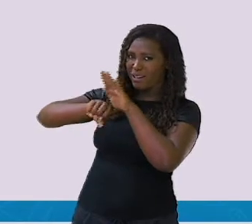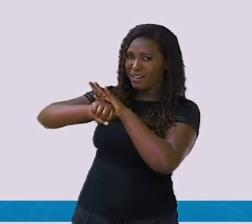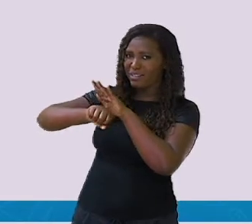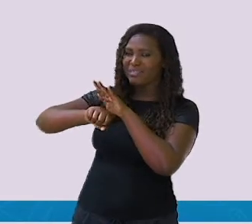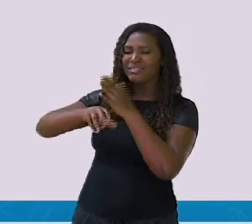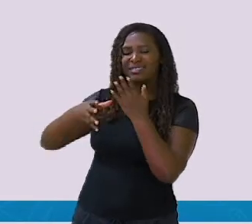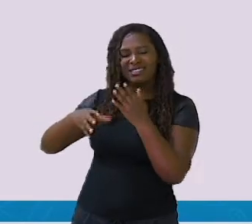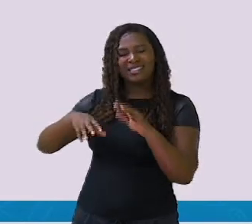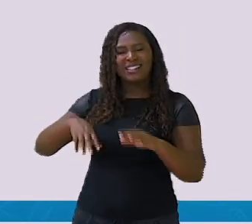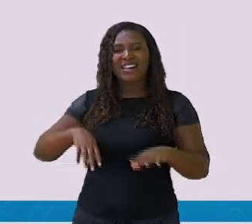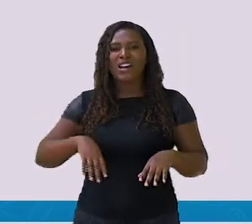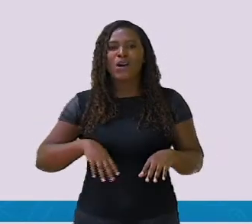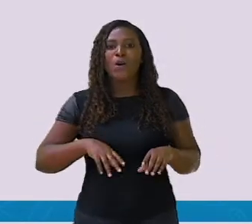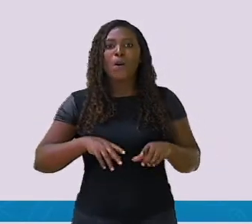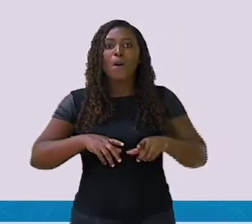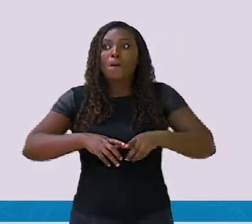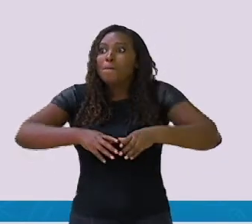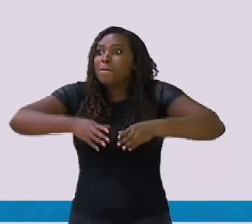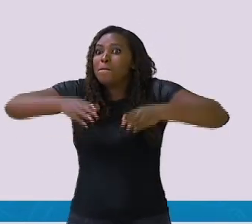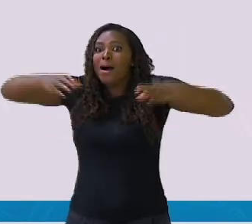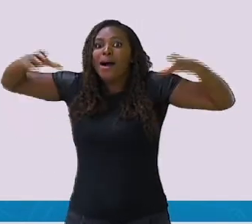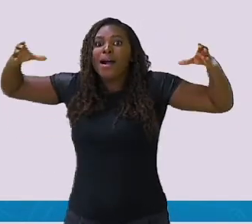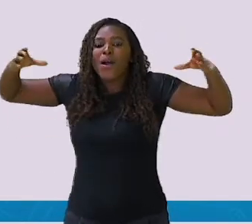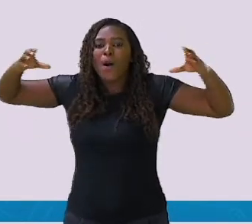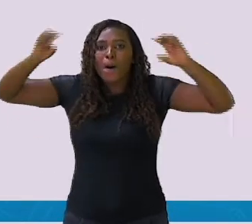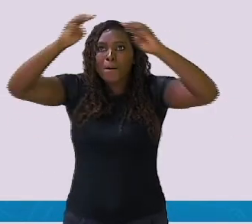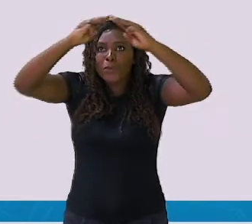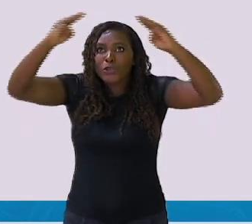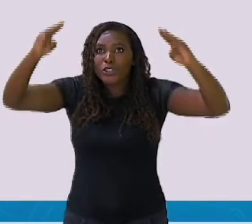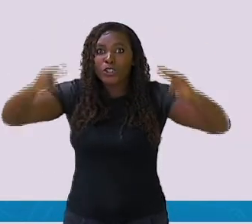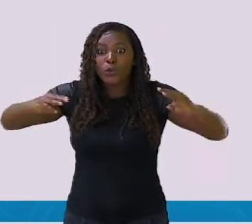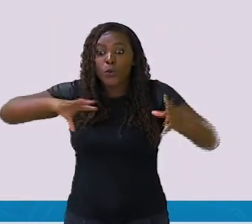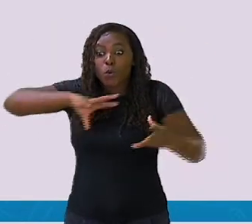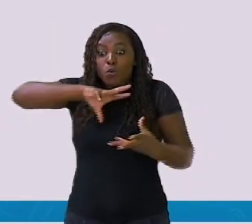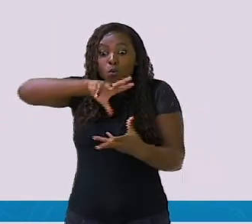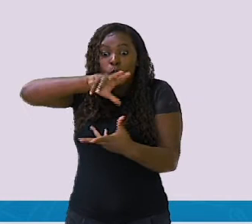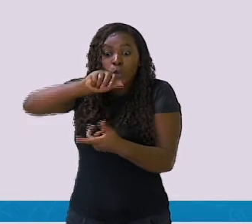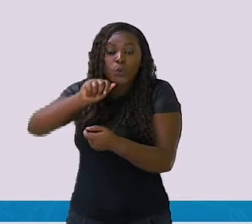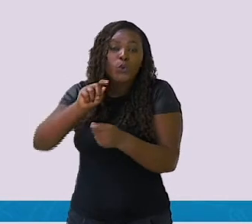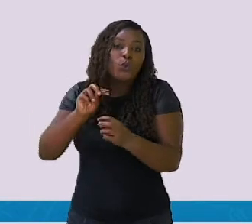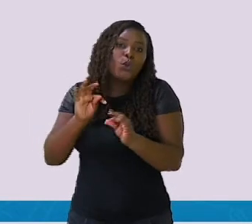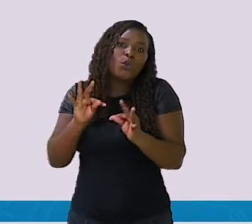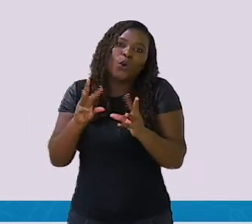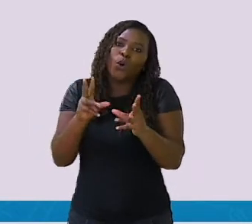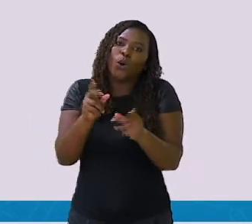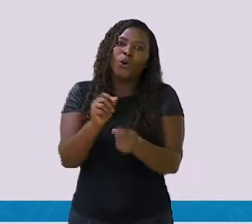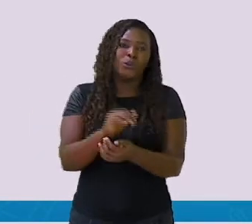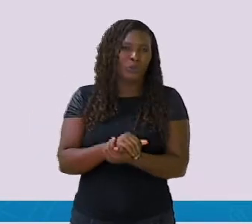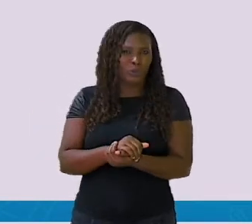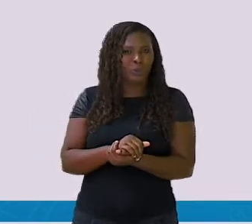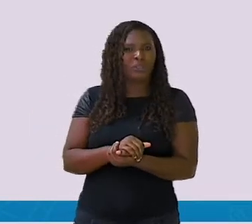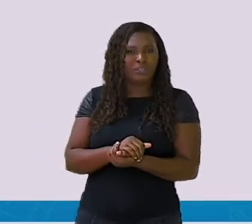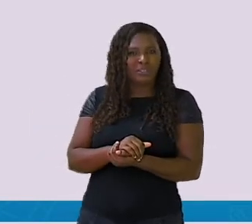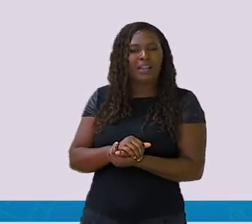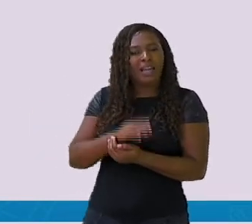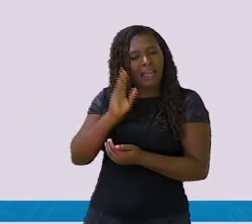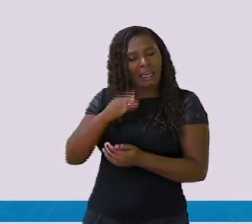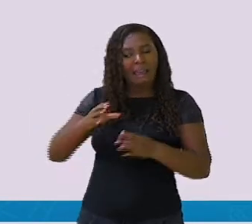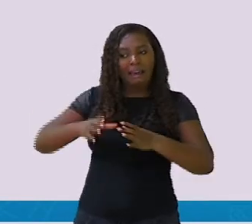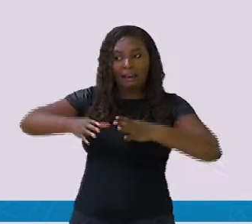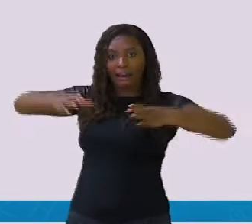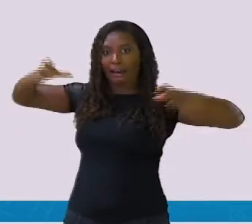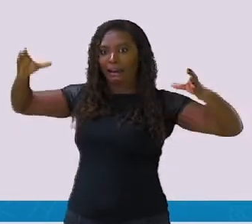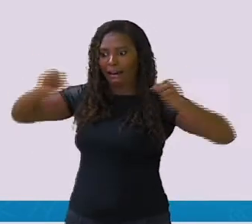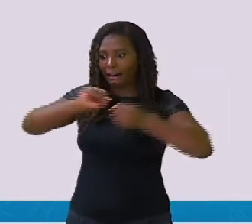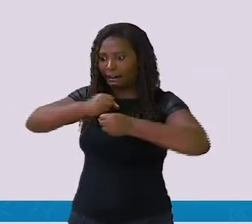verdadeiro monumento histórico, que ele fica em Paris, na França, com coleções acessíveis a